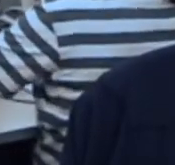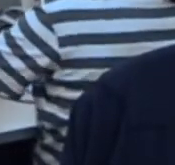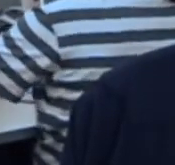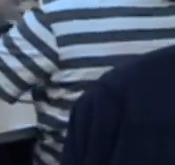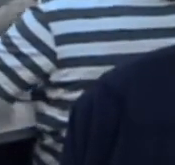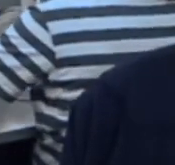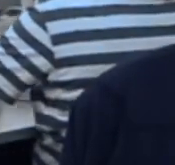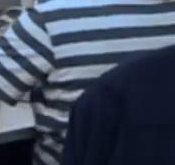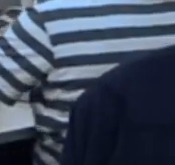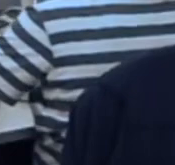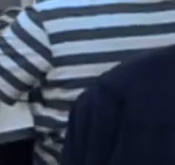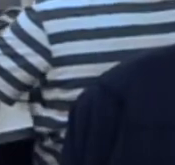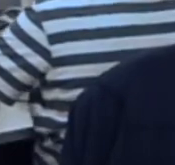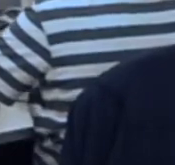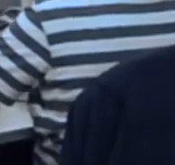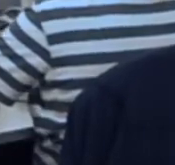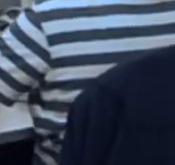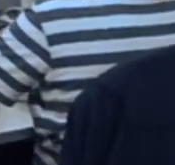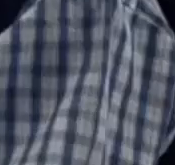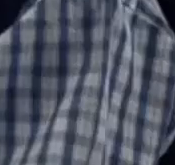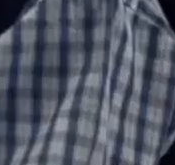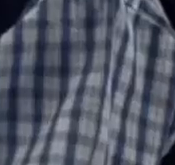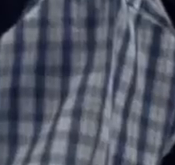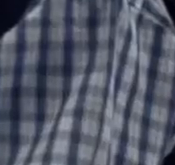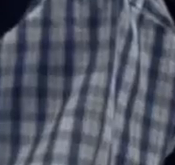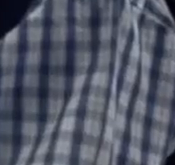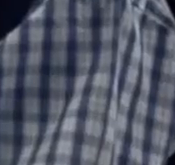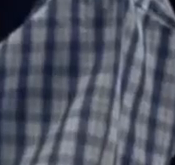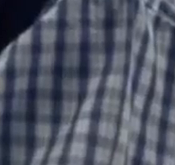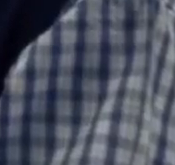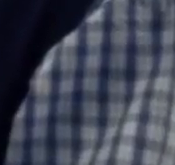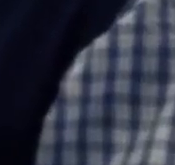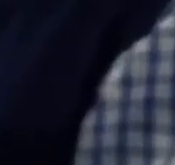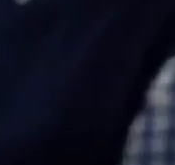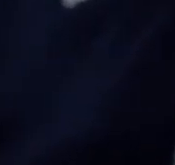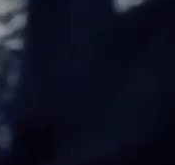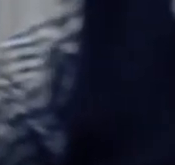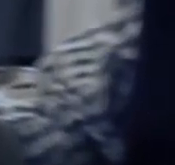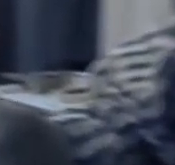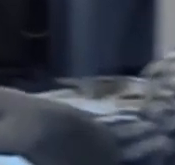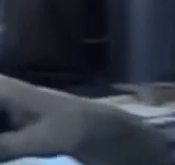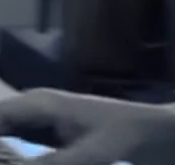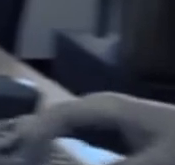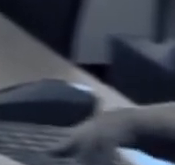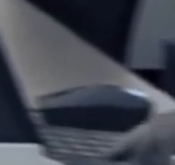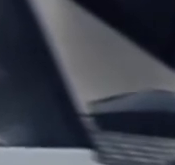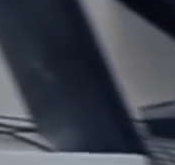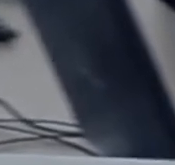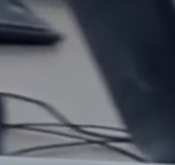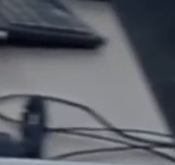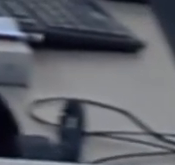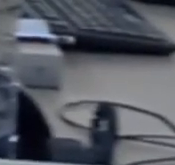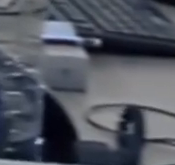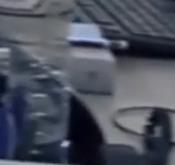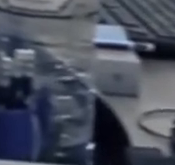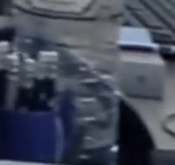Senhor, fazei de nós instrumentos da vossa paz. Fazei-nos reconhecer o mal que se insinua numa comunicação que